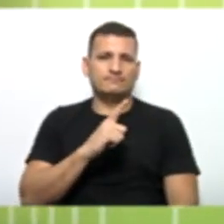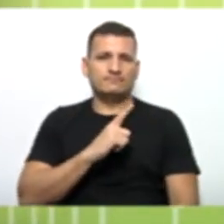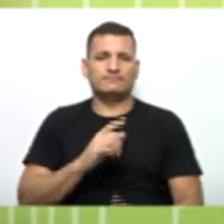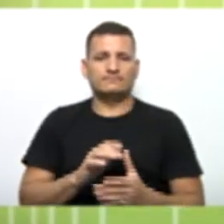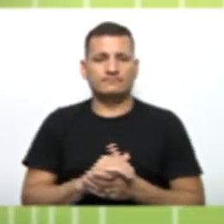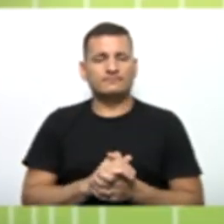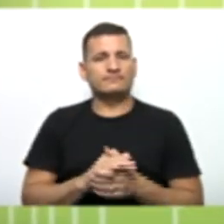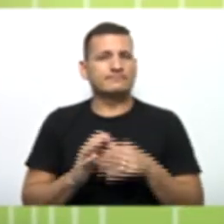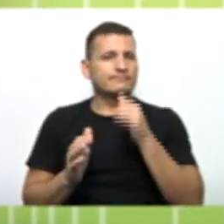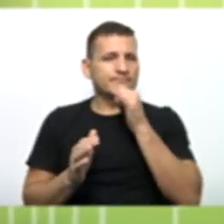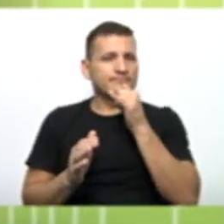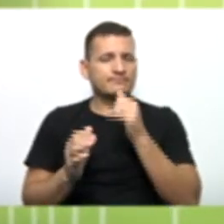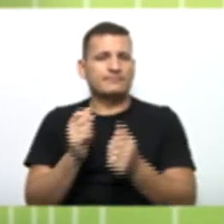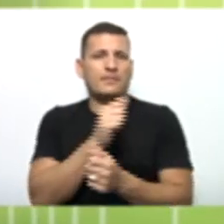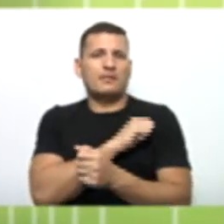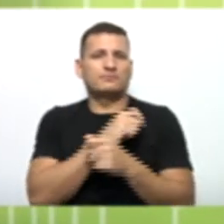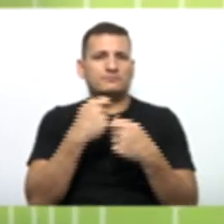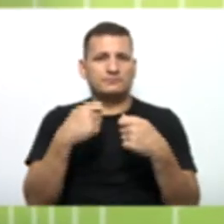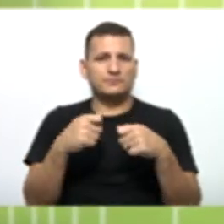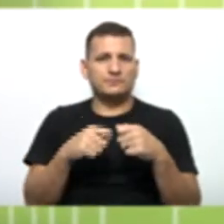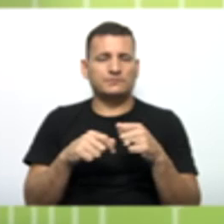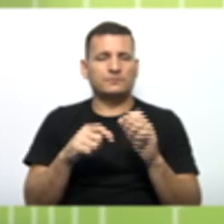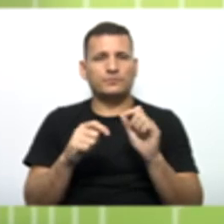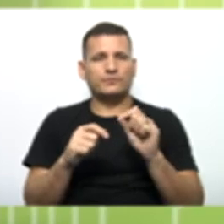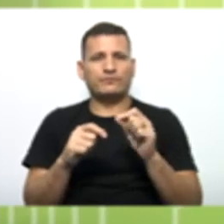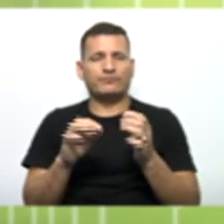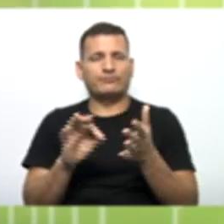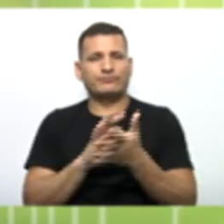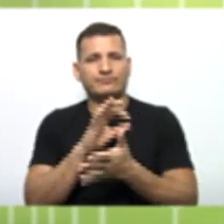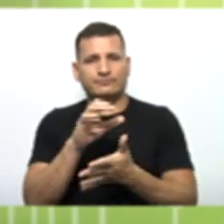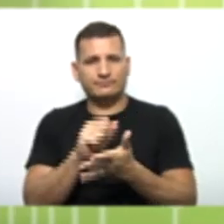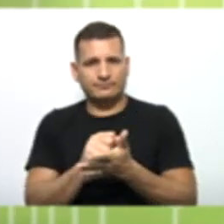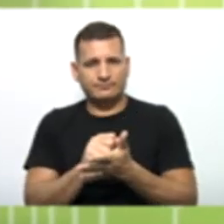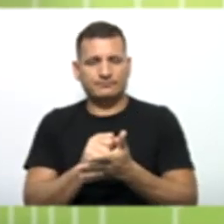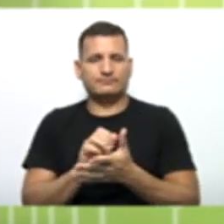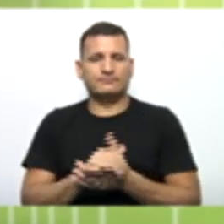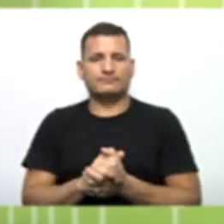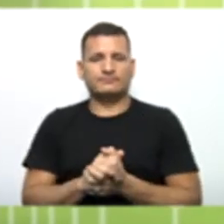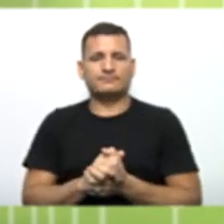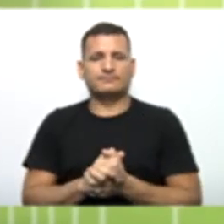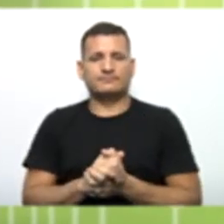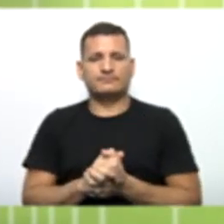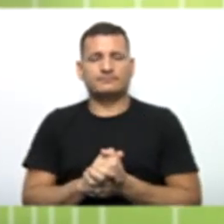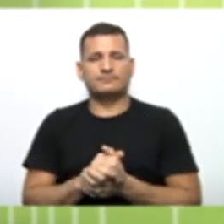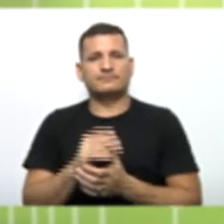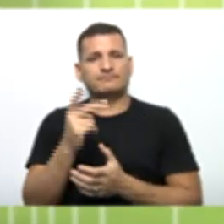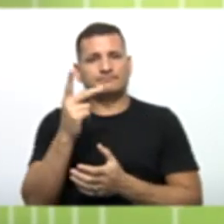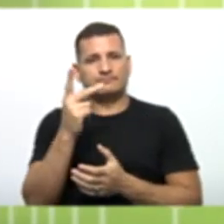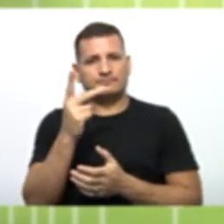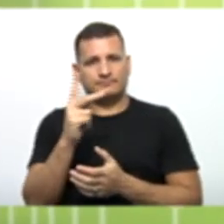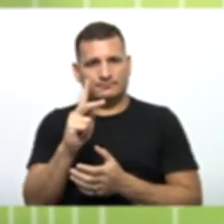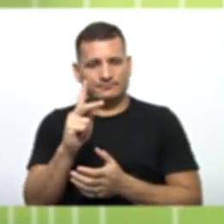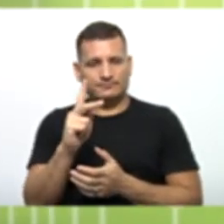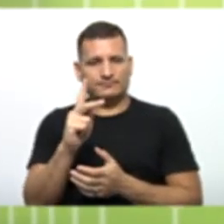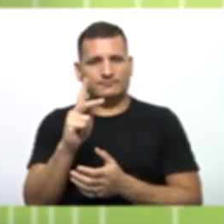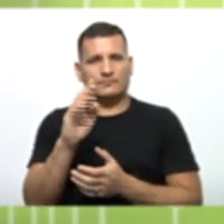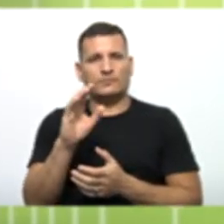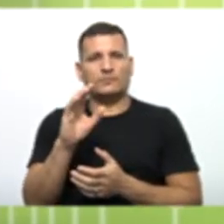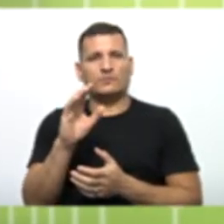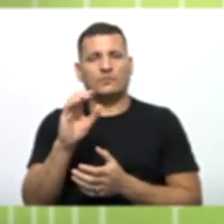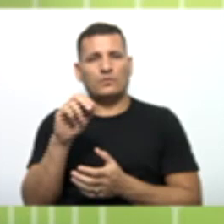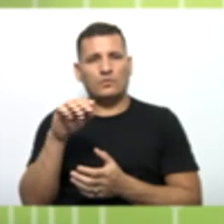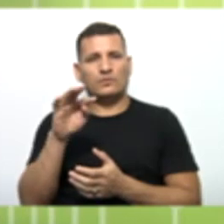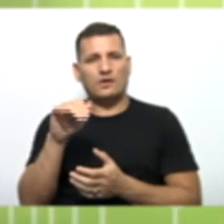um cadastro, certo? Lá tem contatos, tem o cadastro do seu contato. Gente,